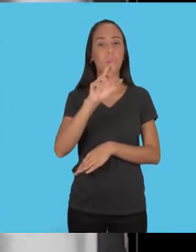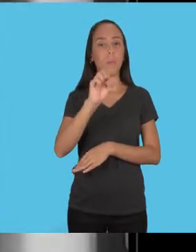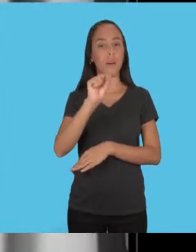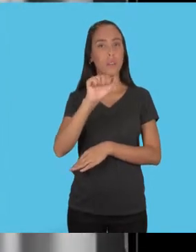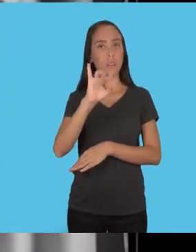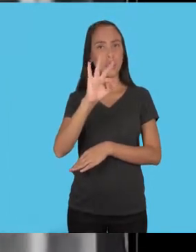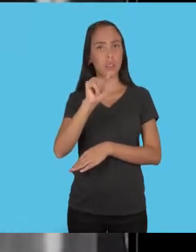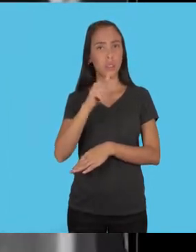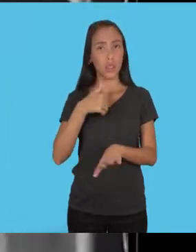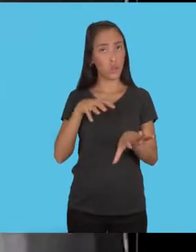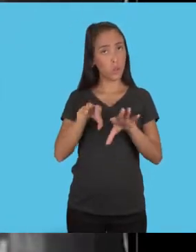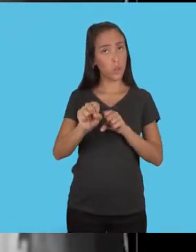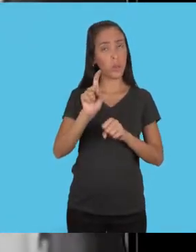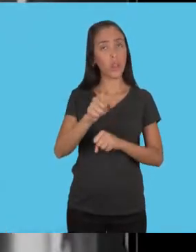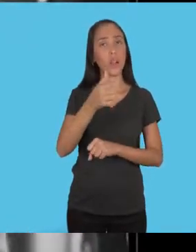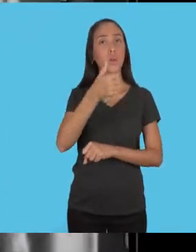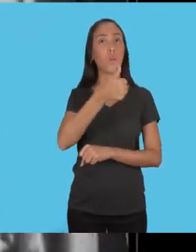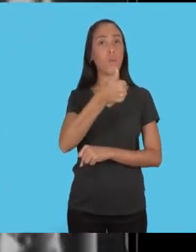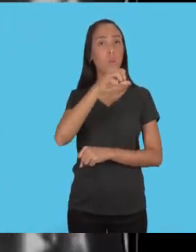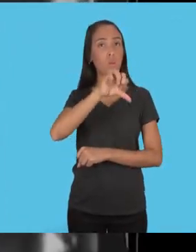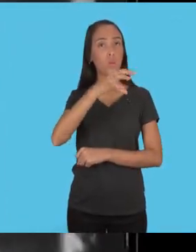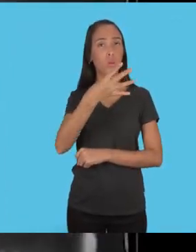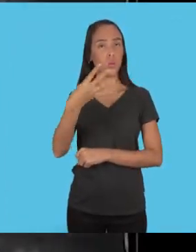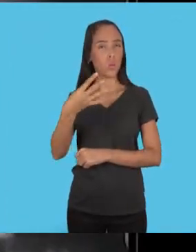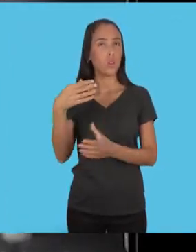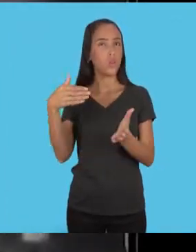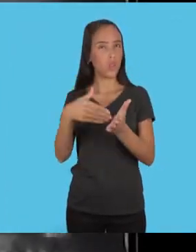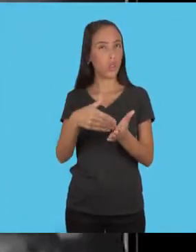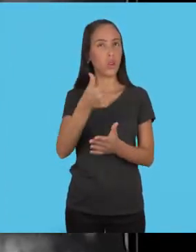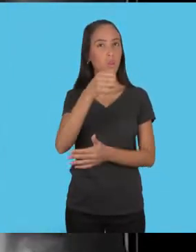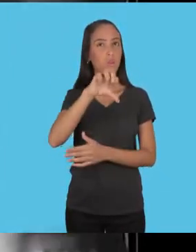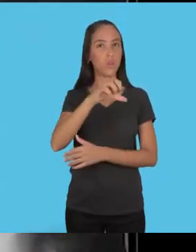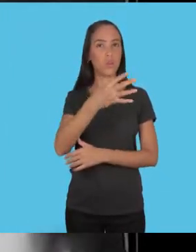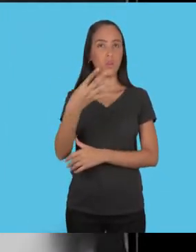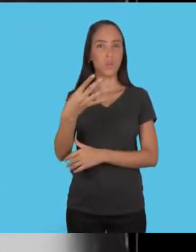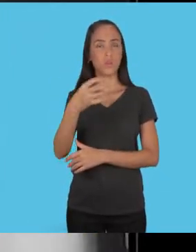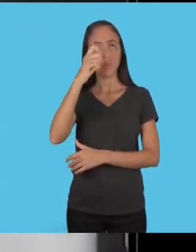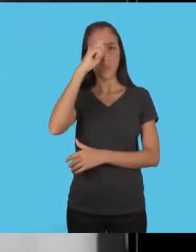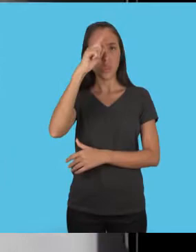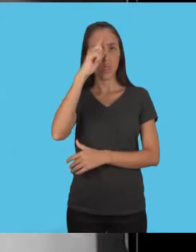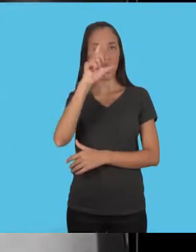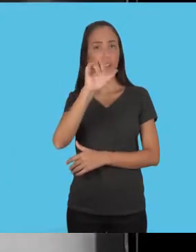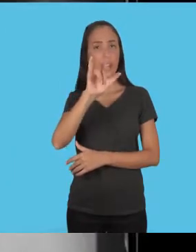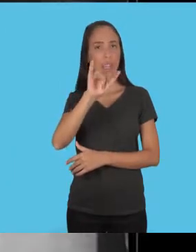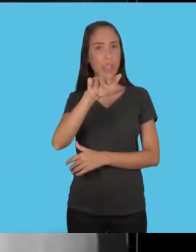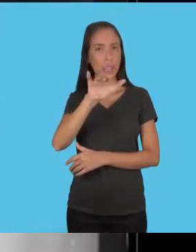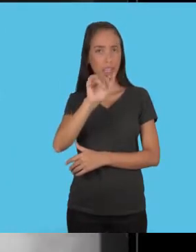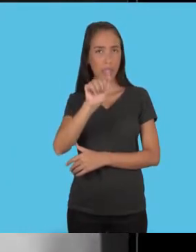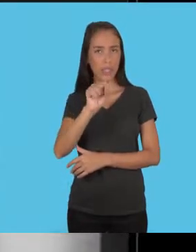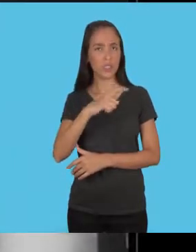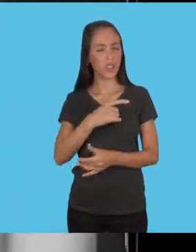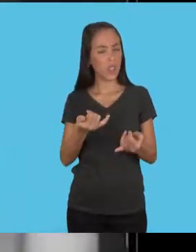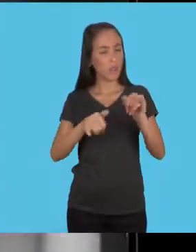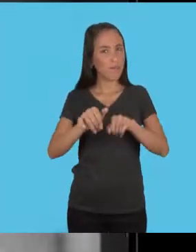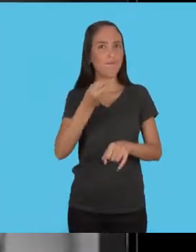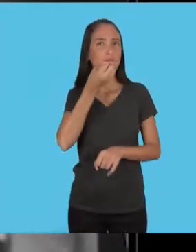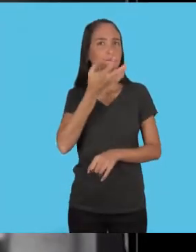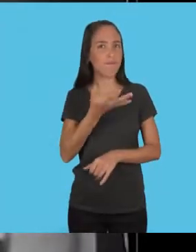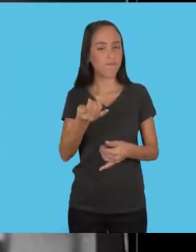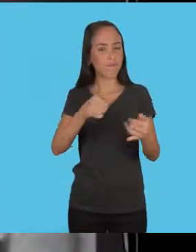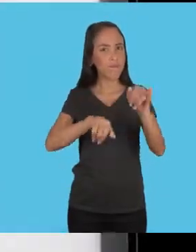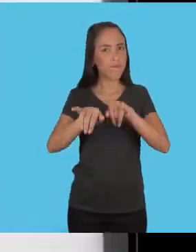formei em 44, filho de 44. O Hospital das Clínicas tinha bons laboratórios. Os